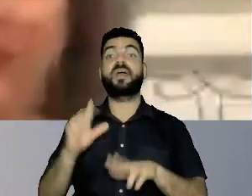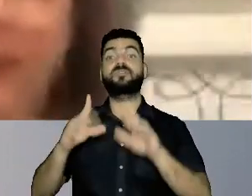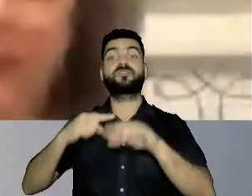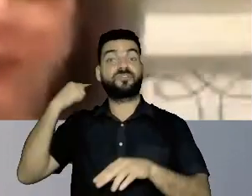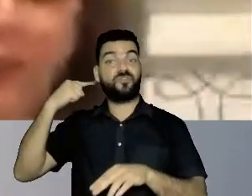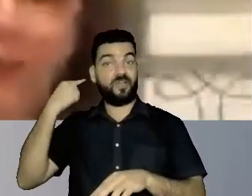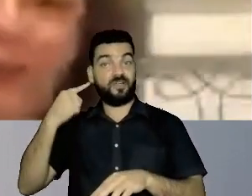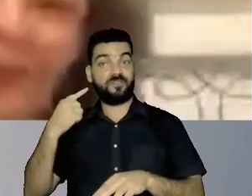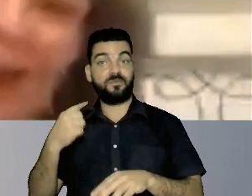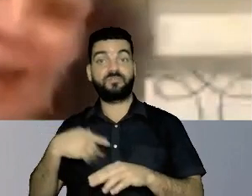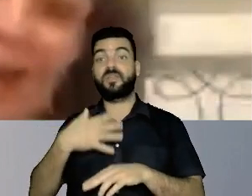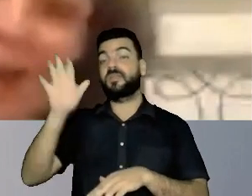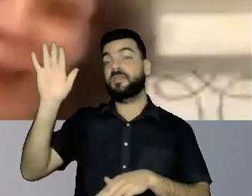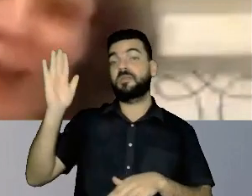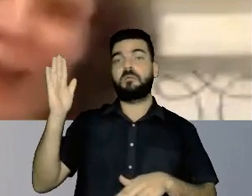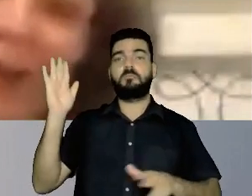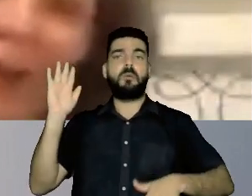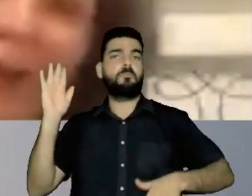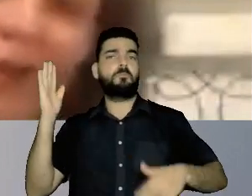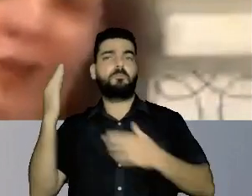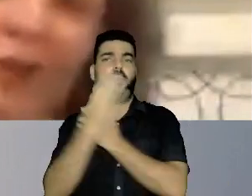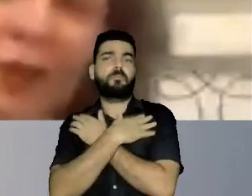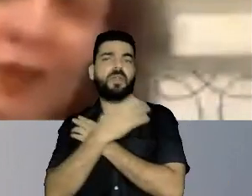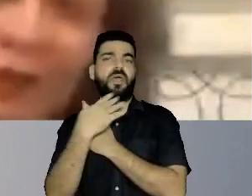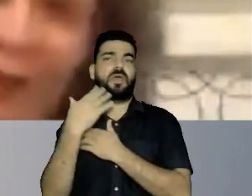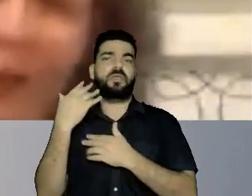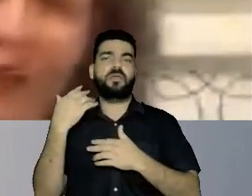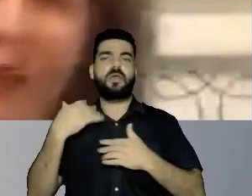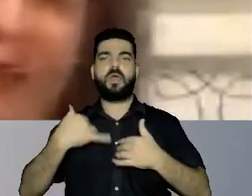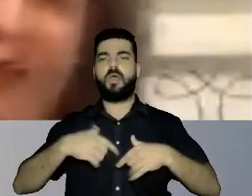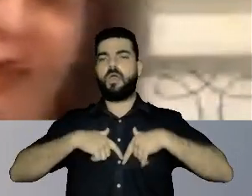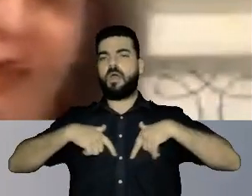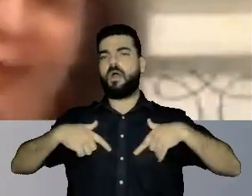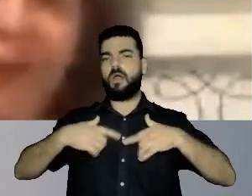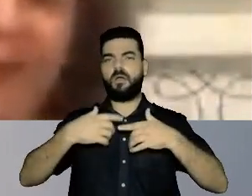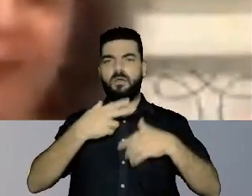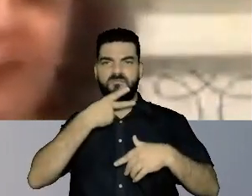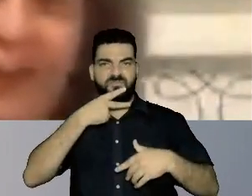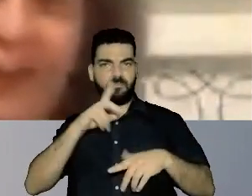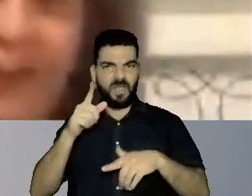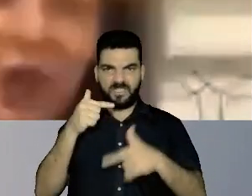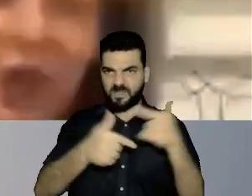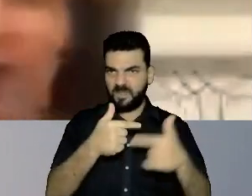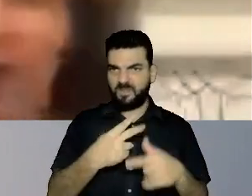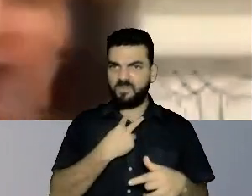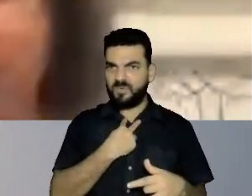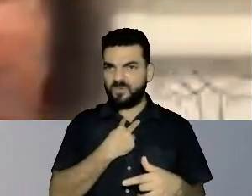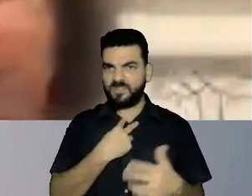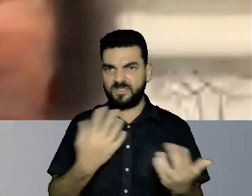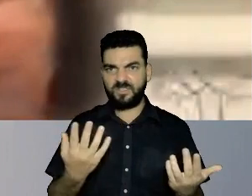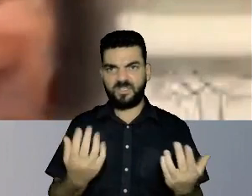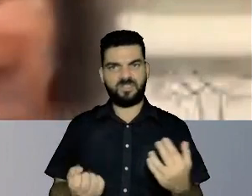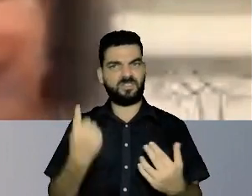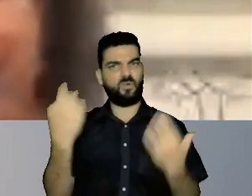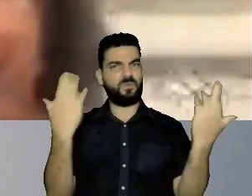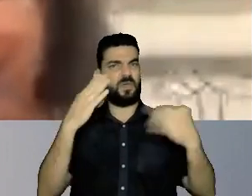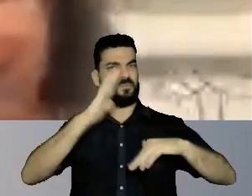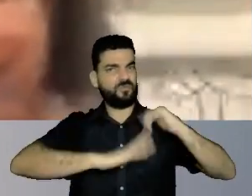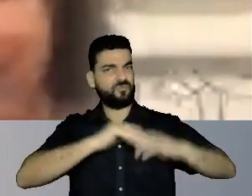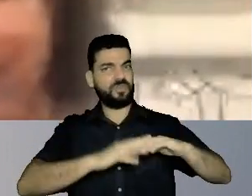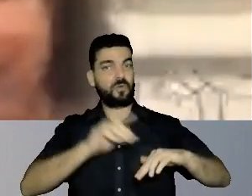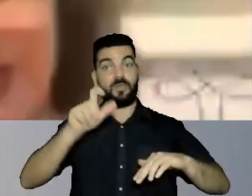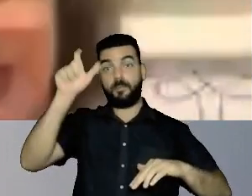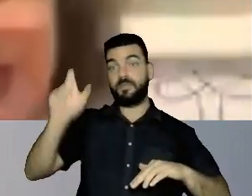do Supremo Tribunal Federal, né? Então é algo muito estranho, né? Porque enquanto as advogadas podiam ir para a praia,